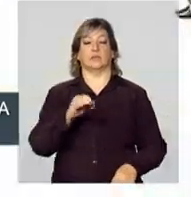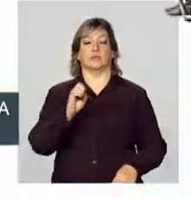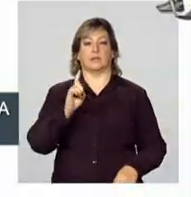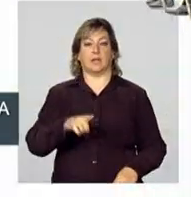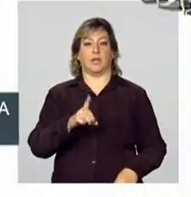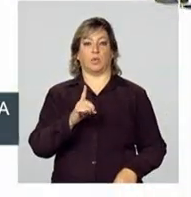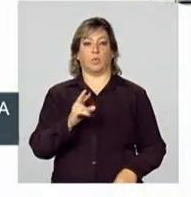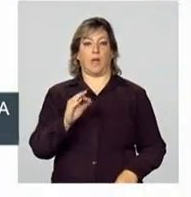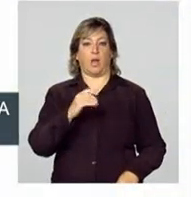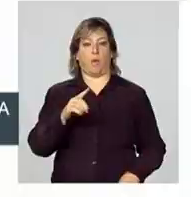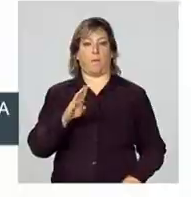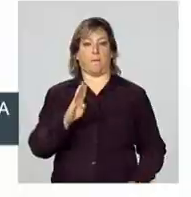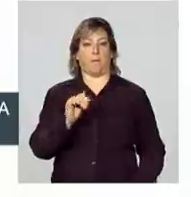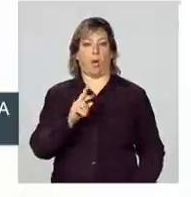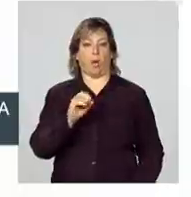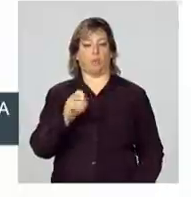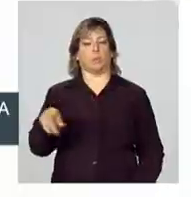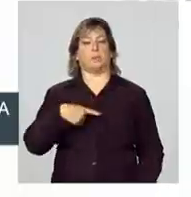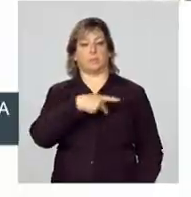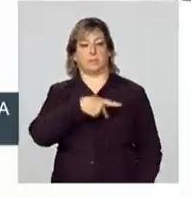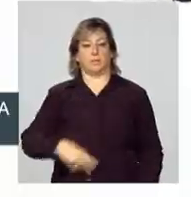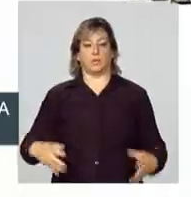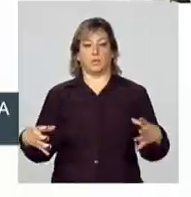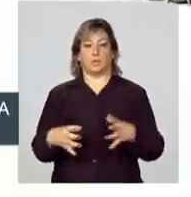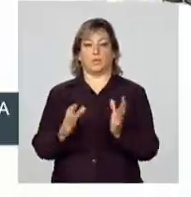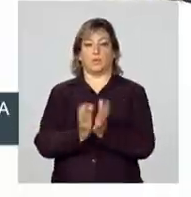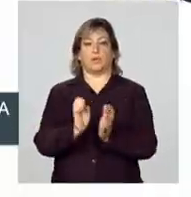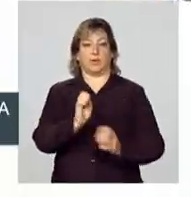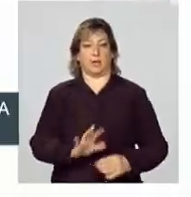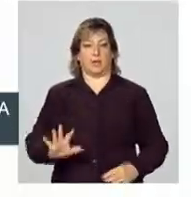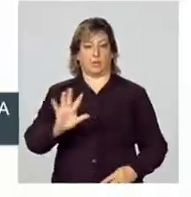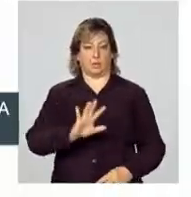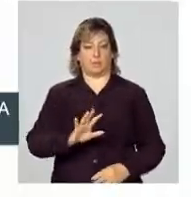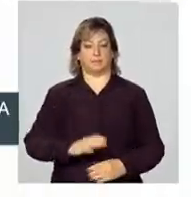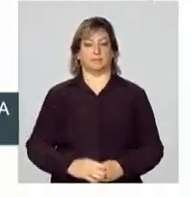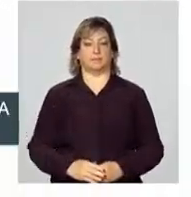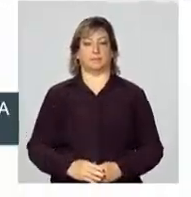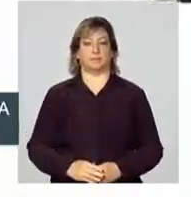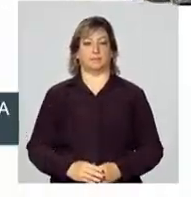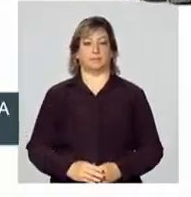josão ente da comissão Europeia